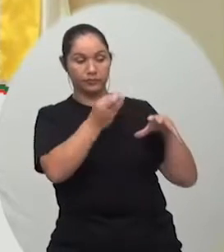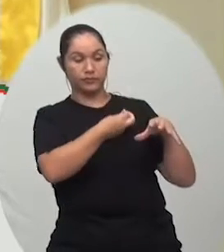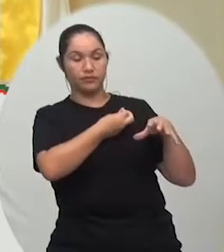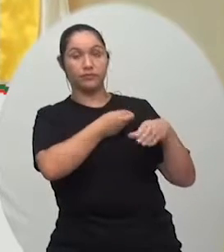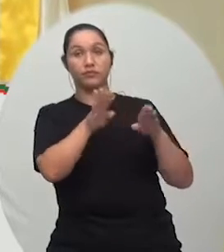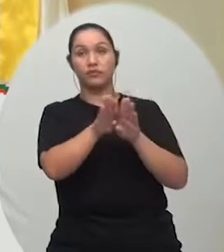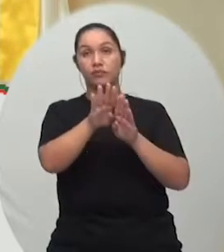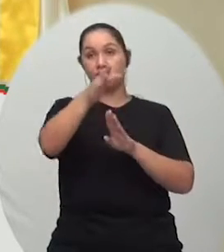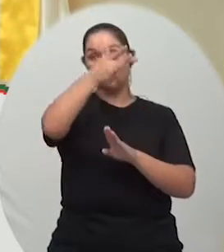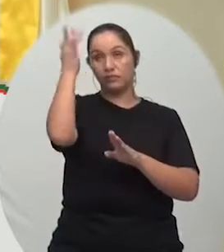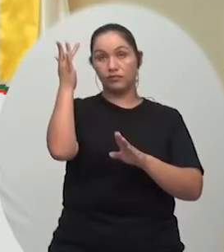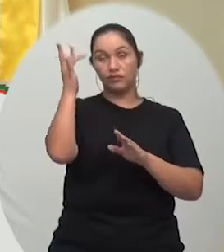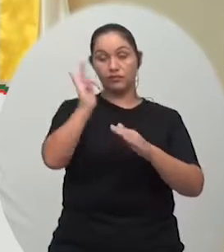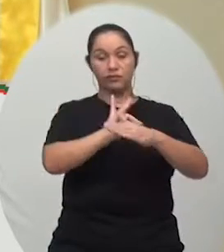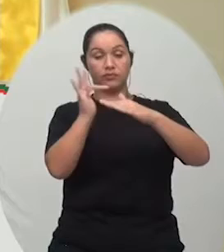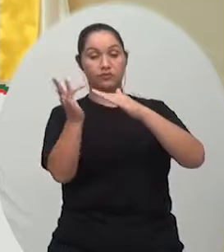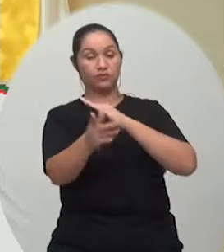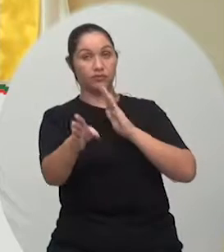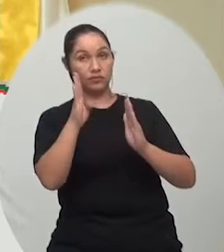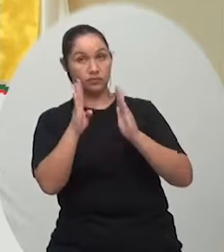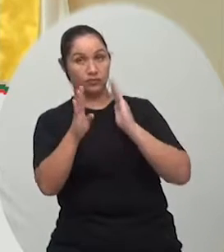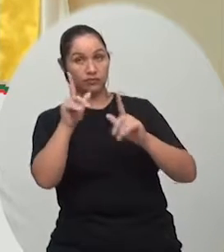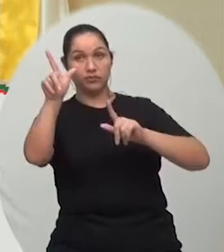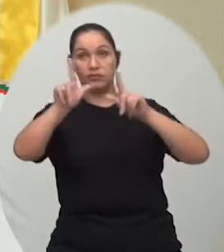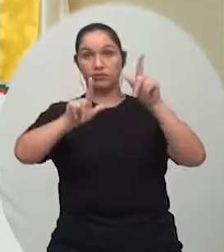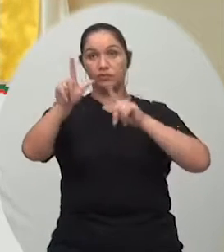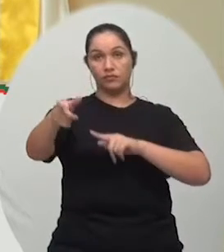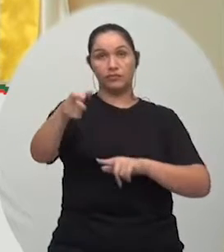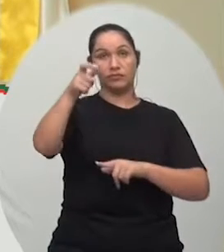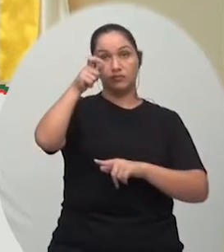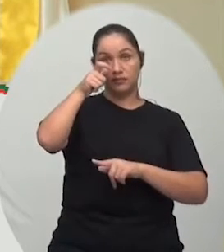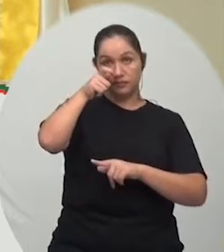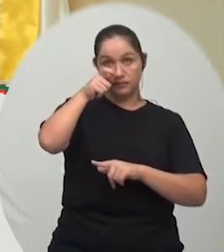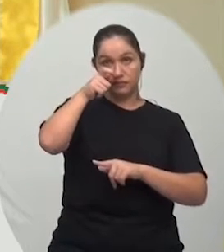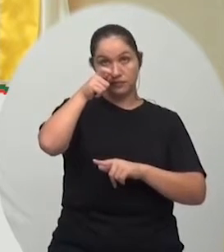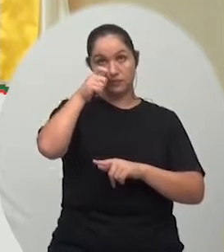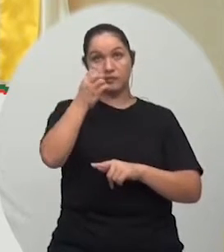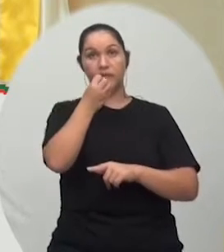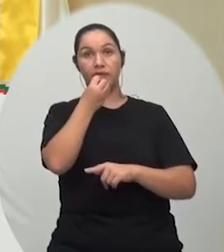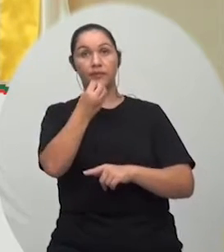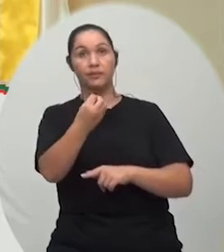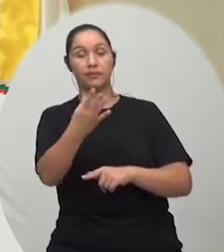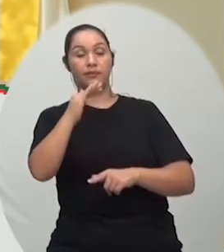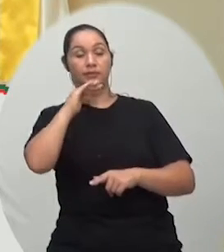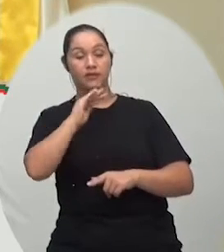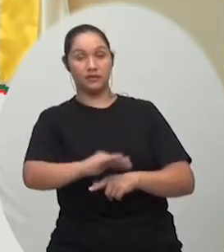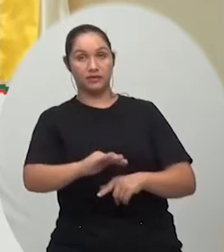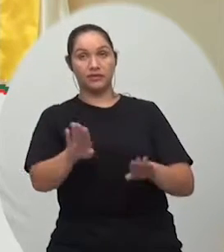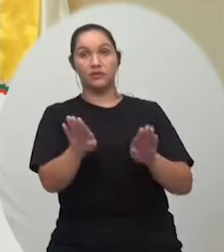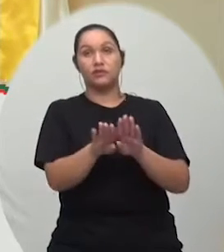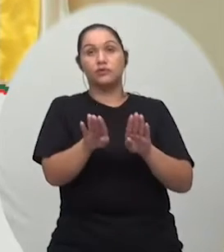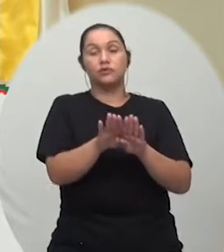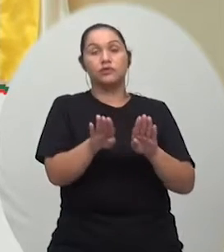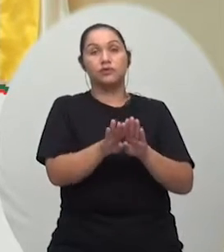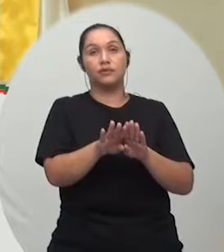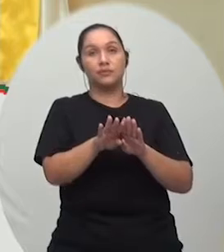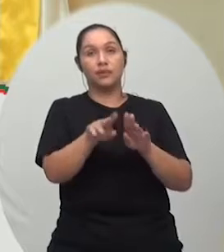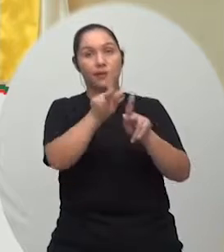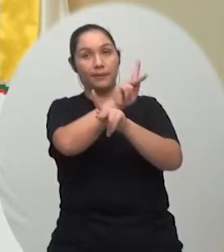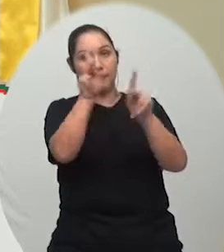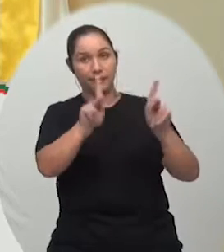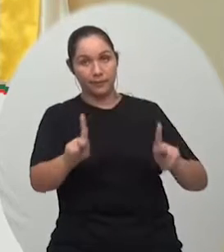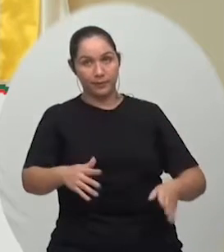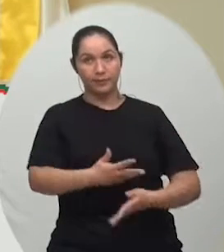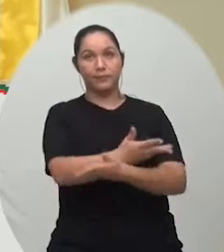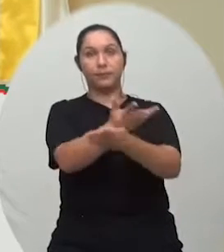pelas redes sociais, pelo Facebook, pela TV Câmara, meu boa tarde a todos, shalom a todos.